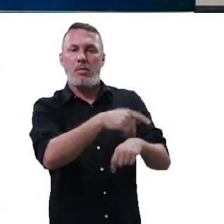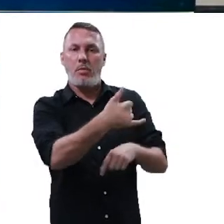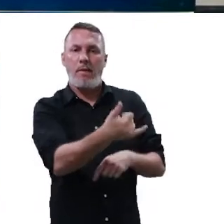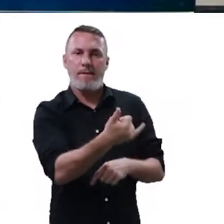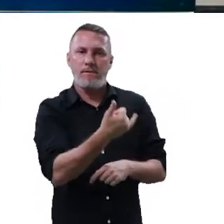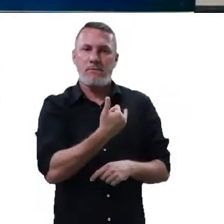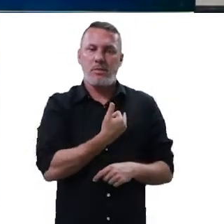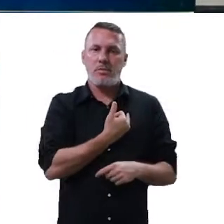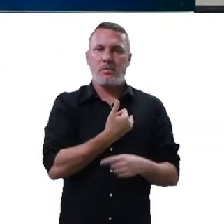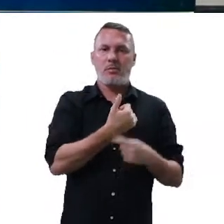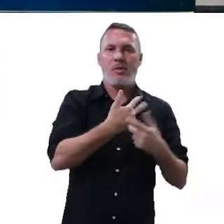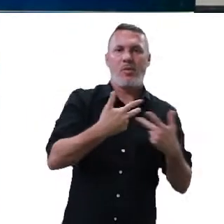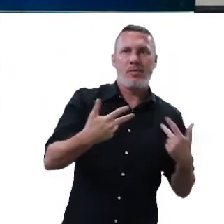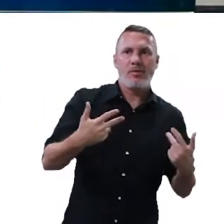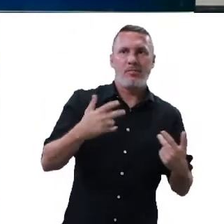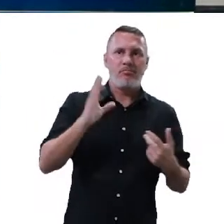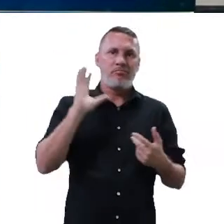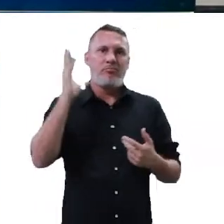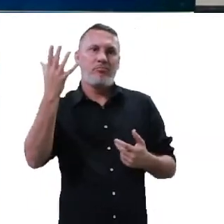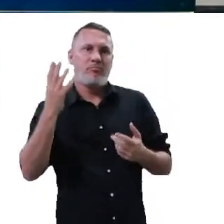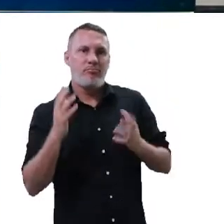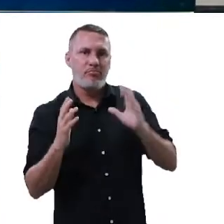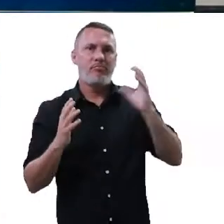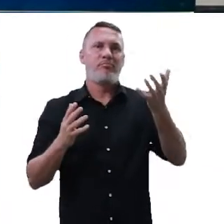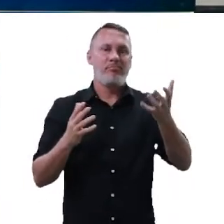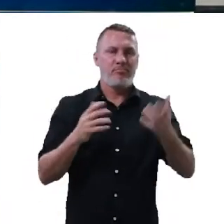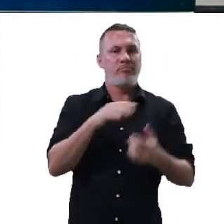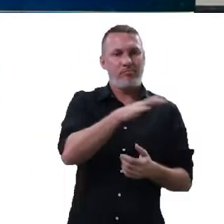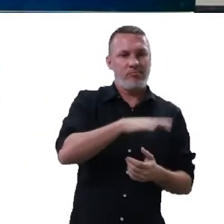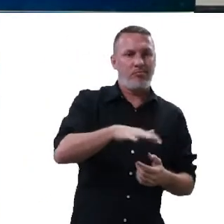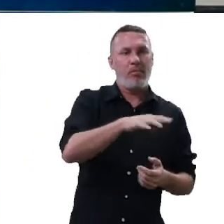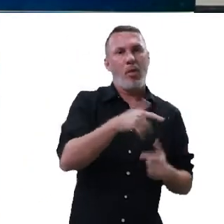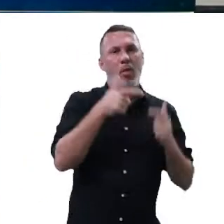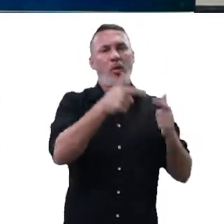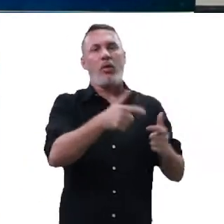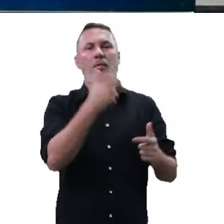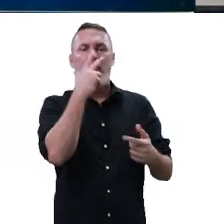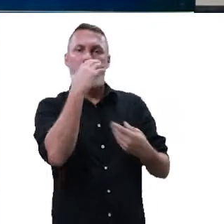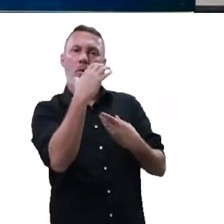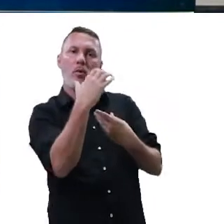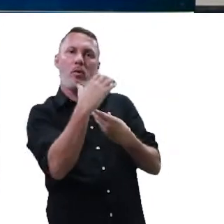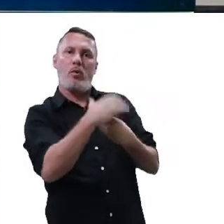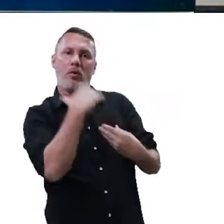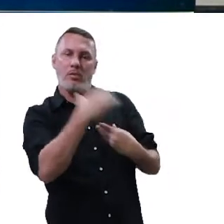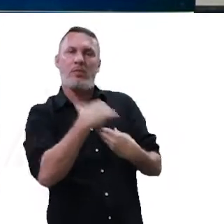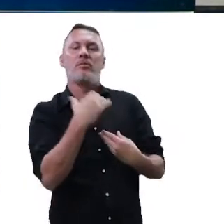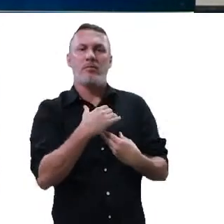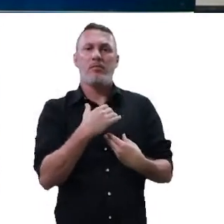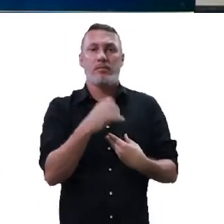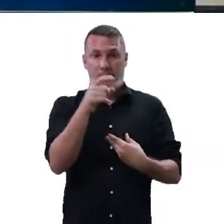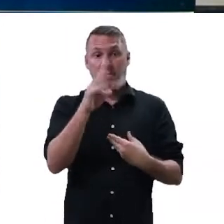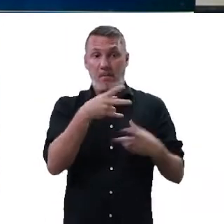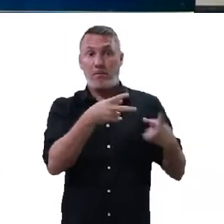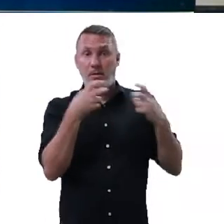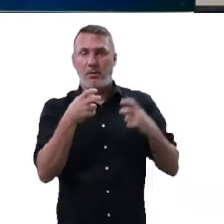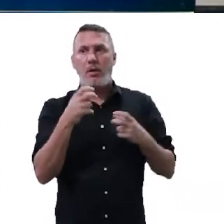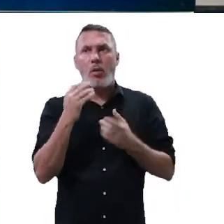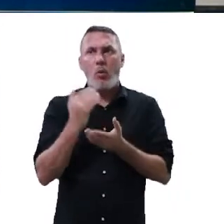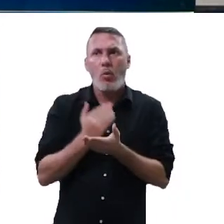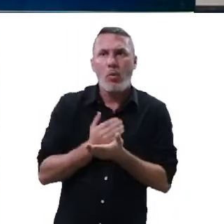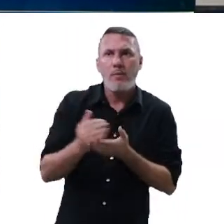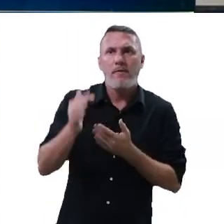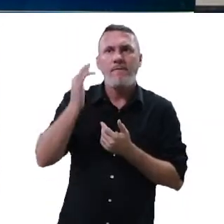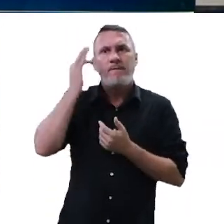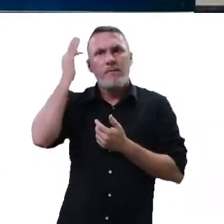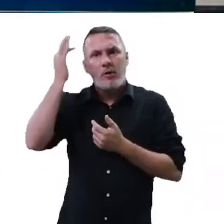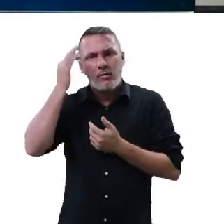quando ele regurgita, né, vomita essa pedra, então virou oráculo de Delfos. Vamos perceber que mesmo no